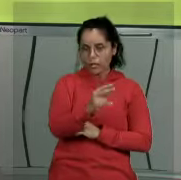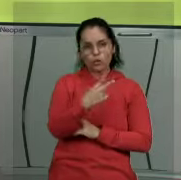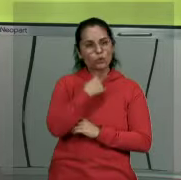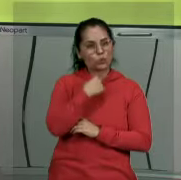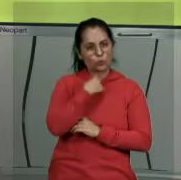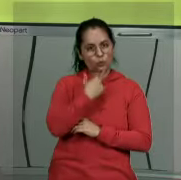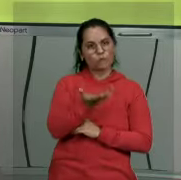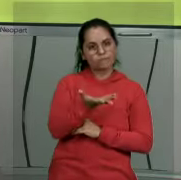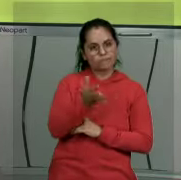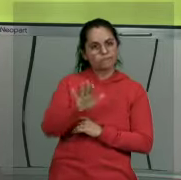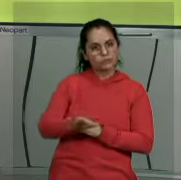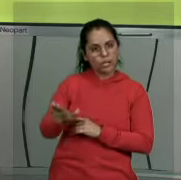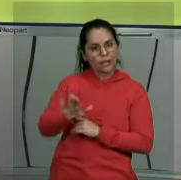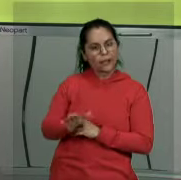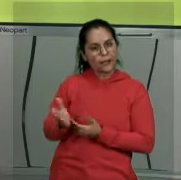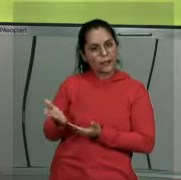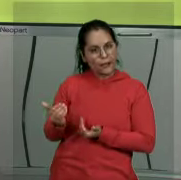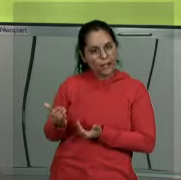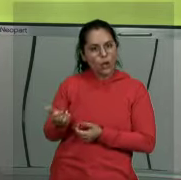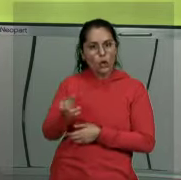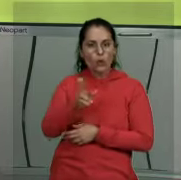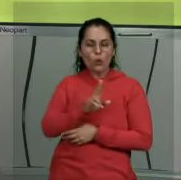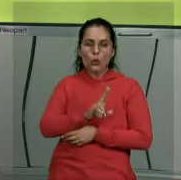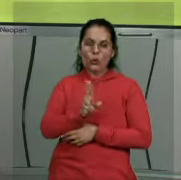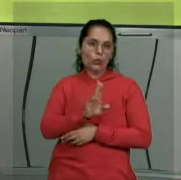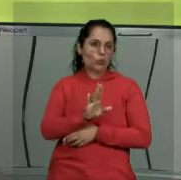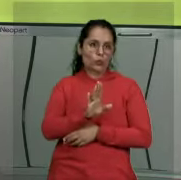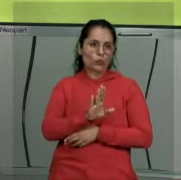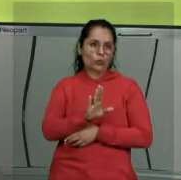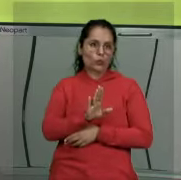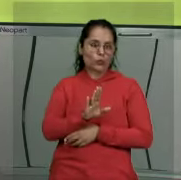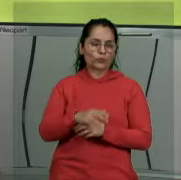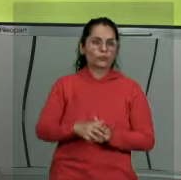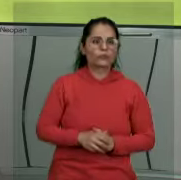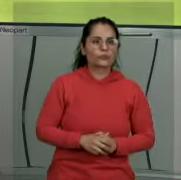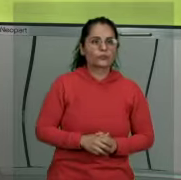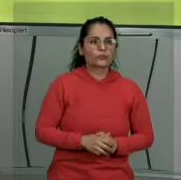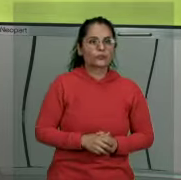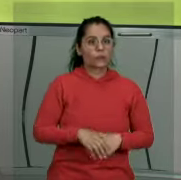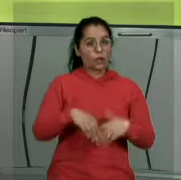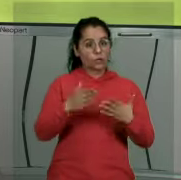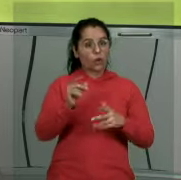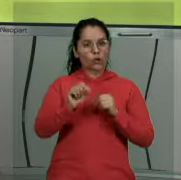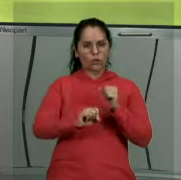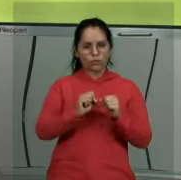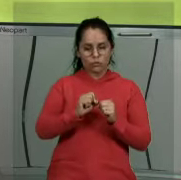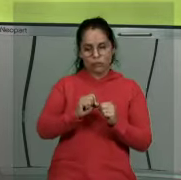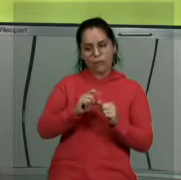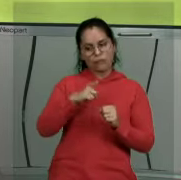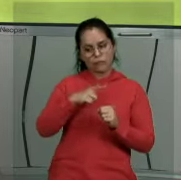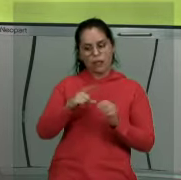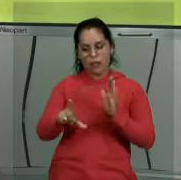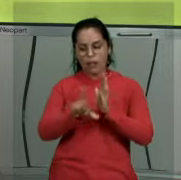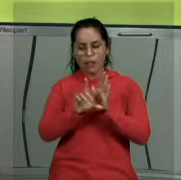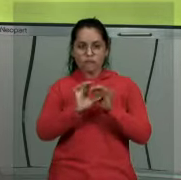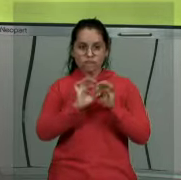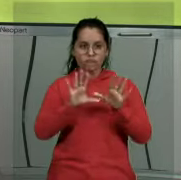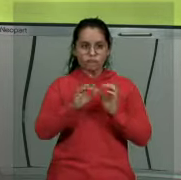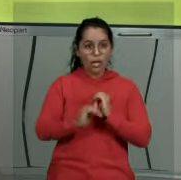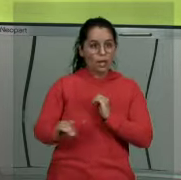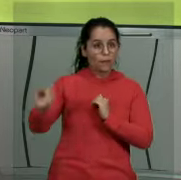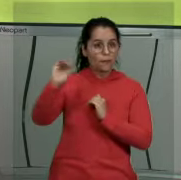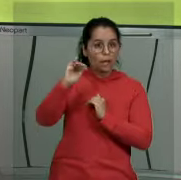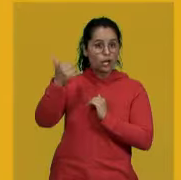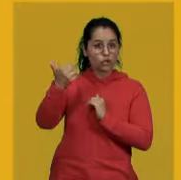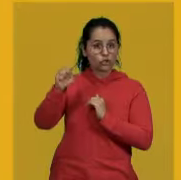nem para criança de forma alguma, nem as lícitas, tá? Então, são aquelas permitidas por lei para maiores de